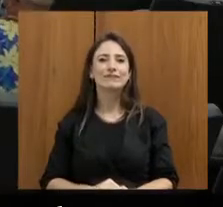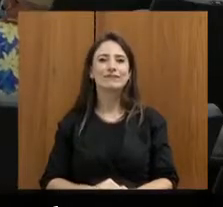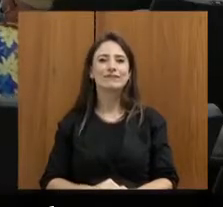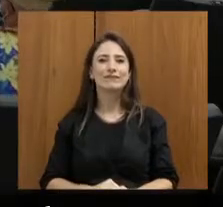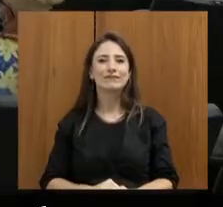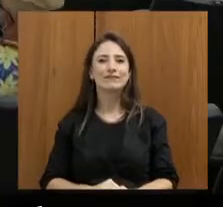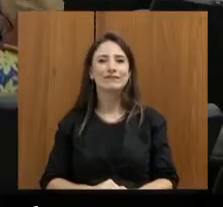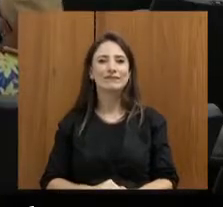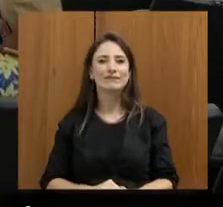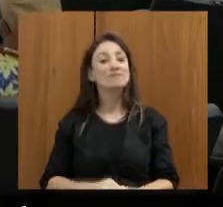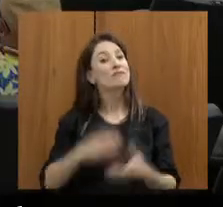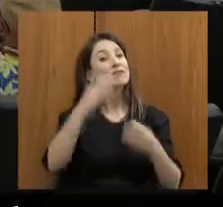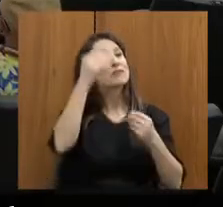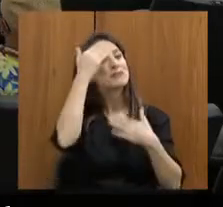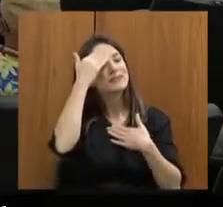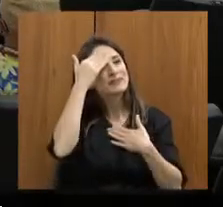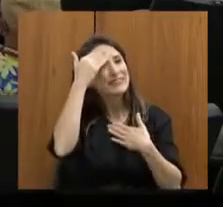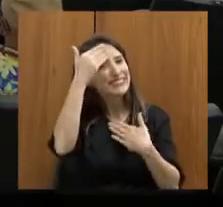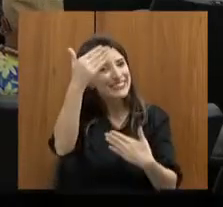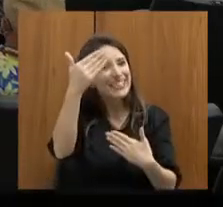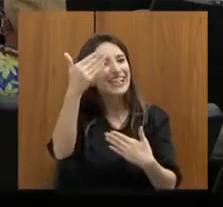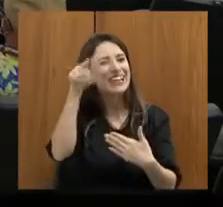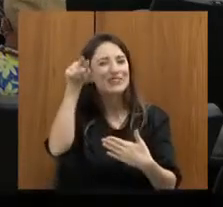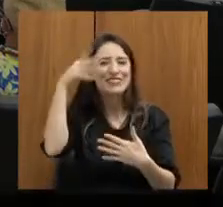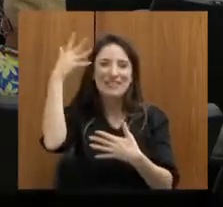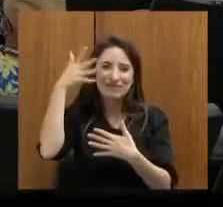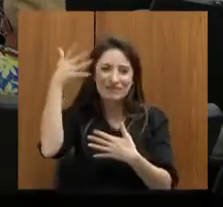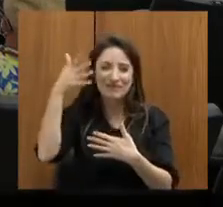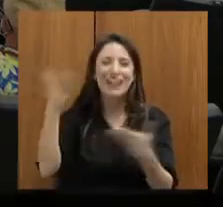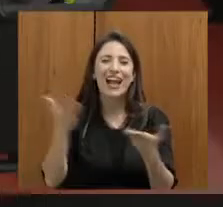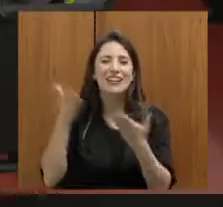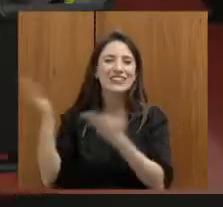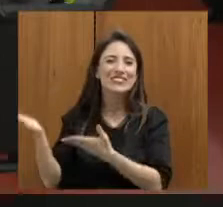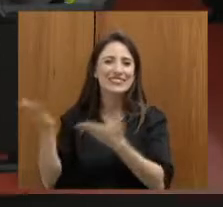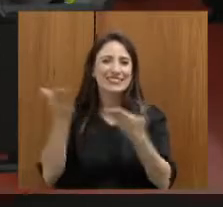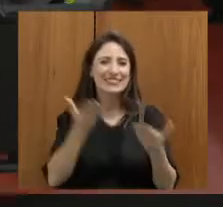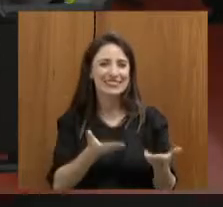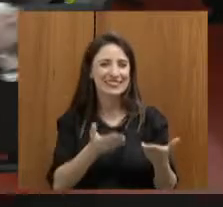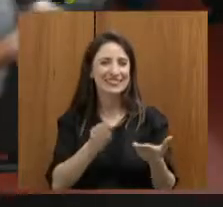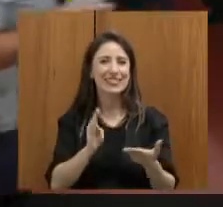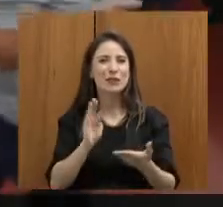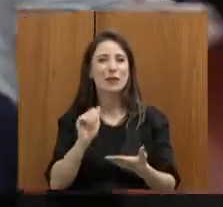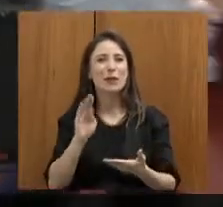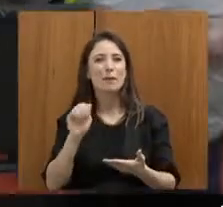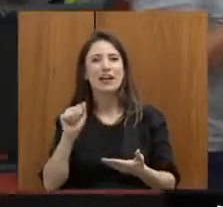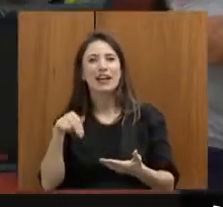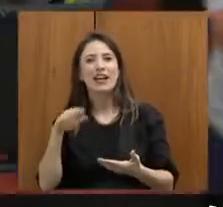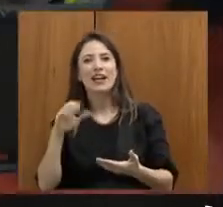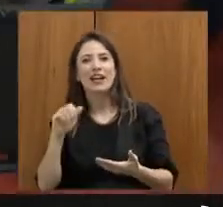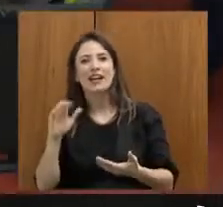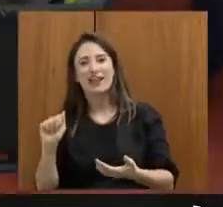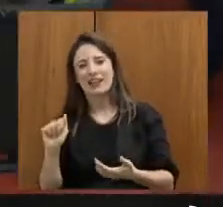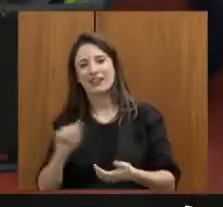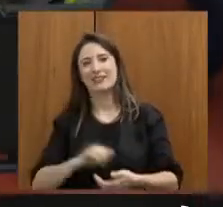é muito obrigada pelas suas palavras e agora eu passo a vez a babá kkk